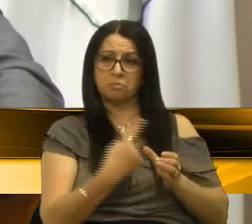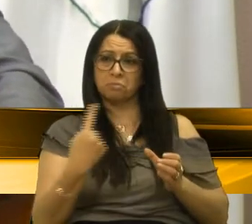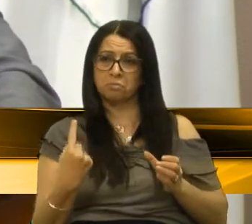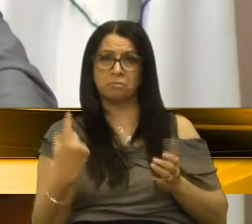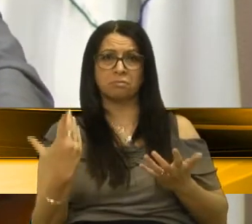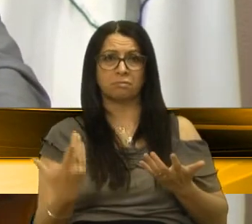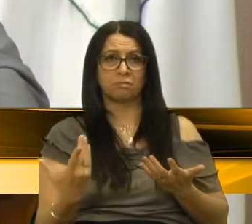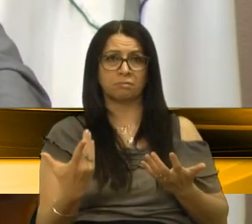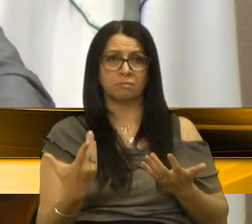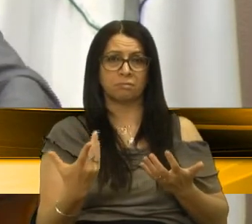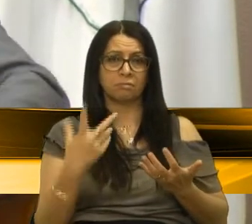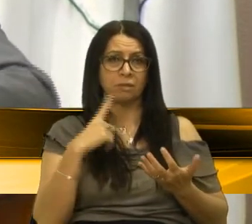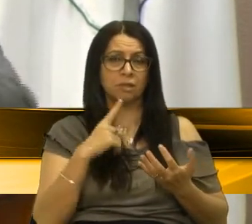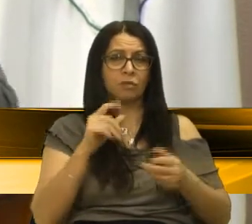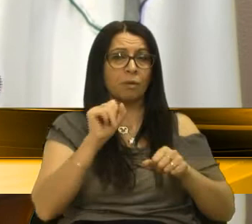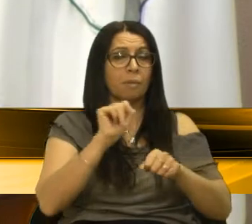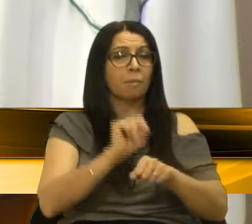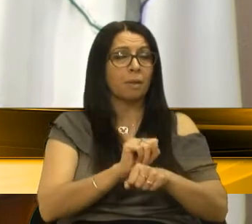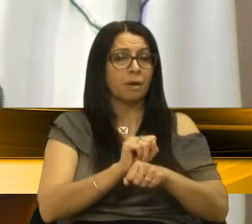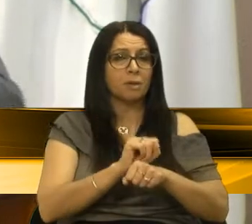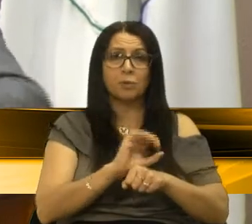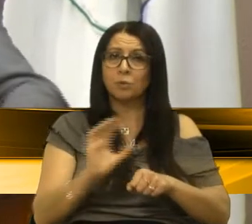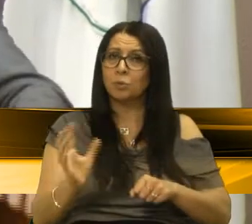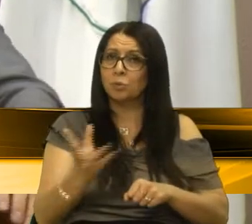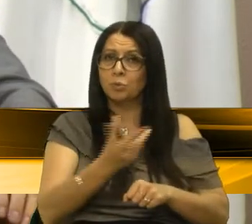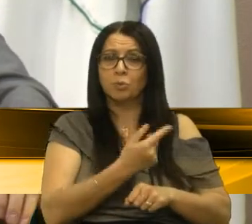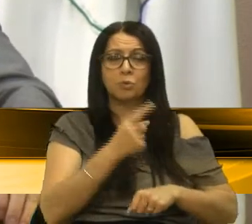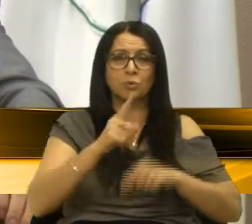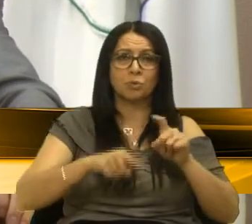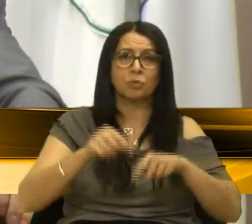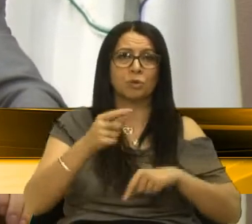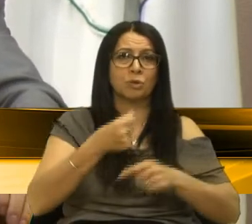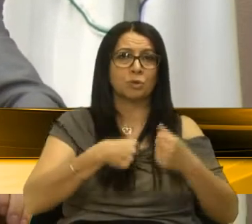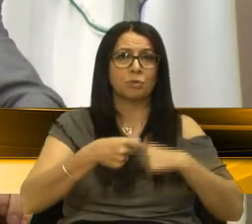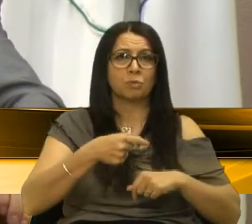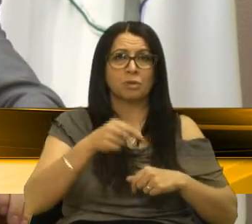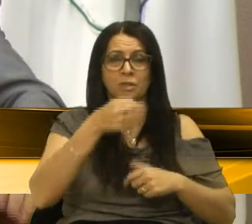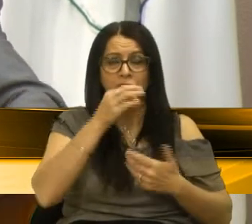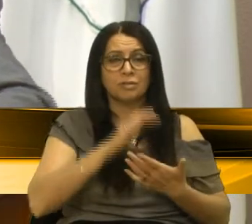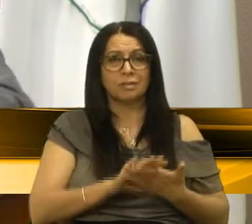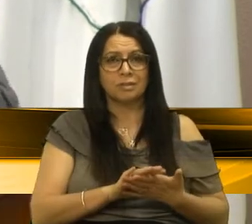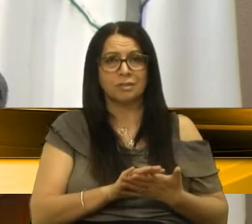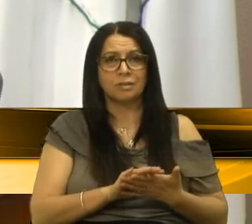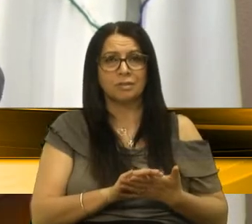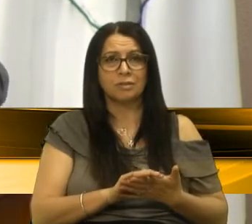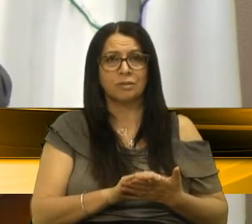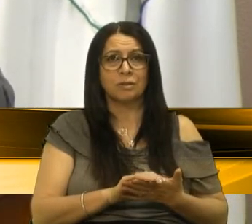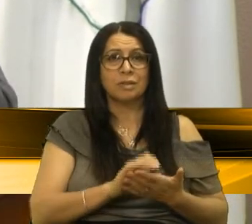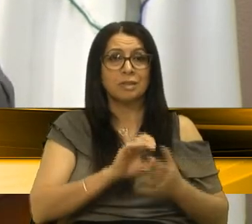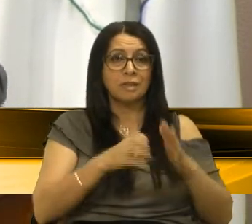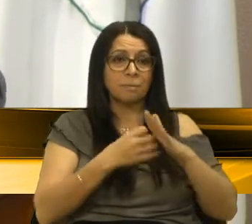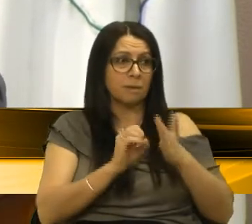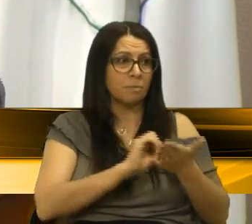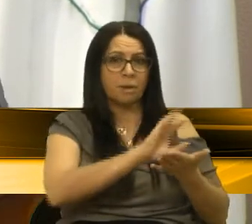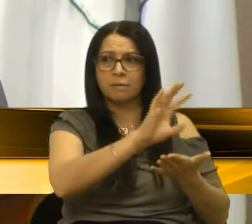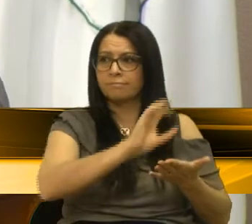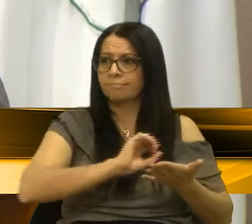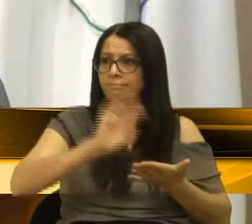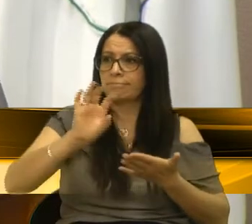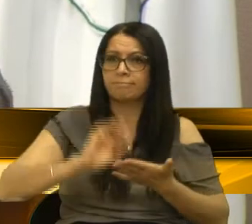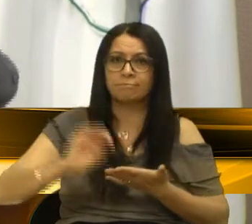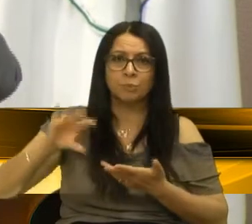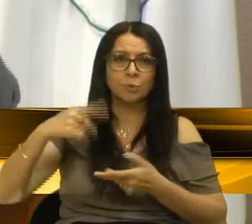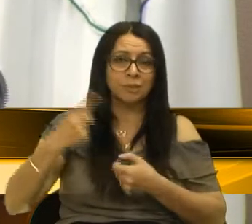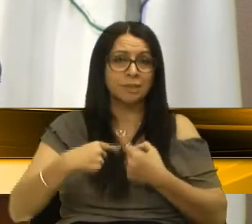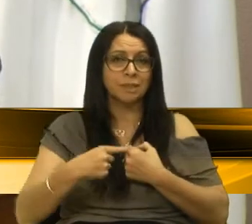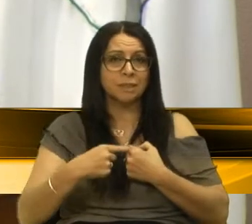Nós tivemos a paralisação total das atividades econômicas em Caxias do Sul, nós estamos mandando empresa embora a todo instante, e